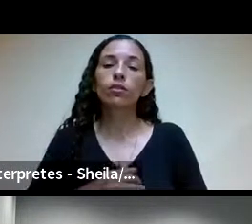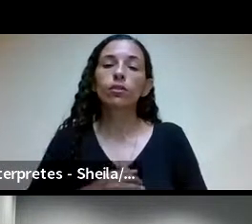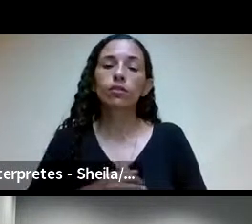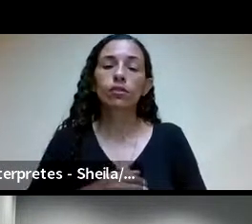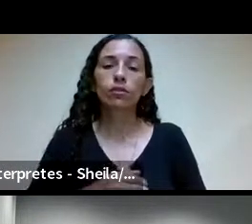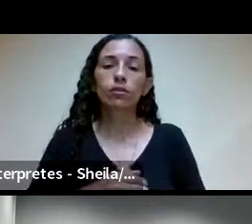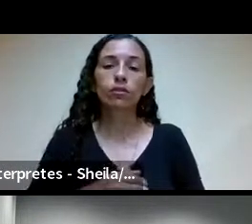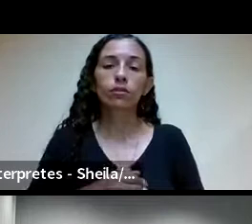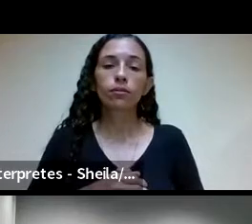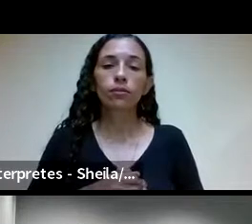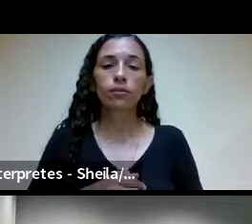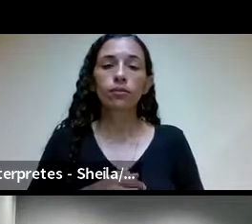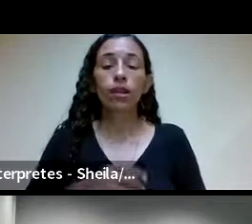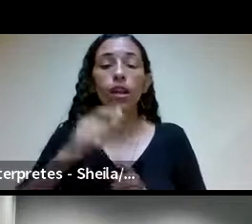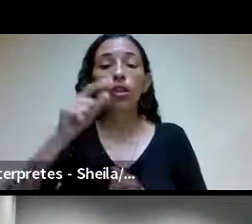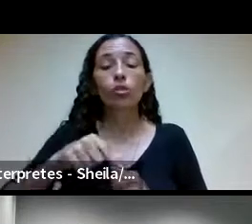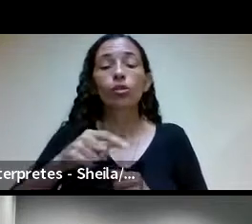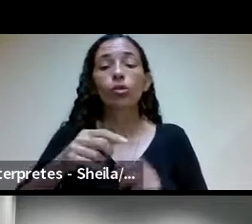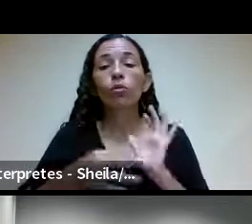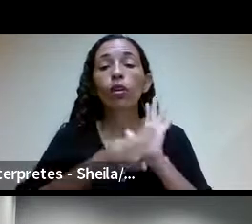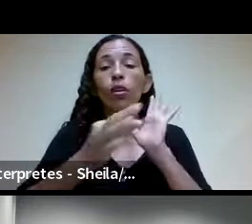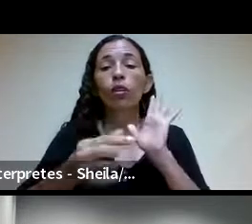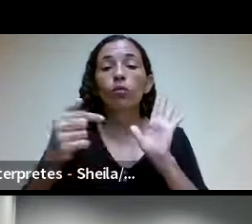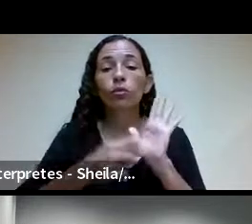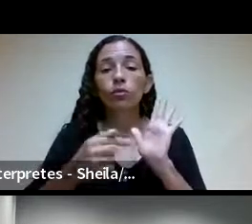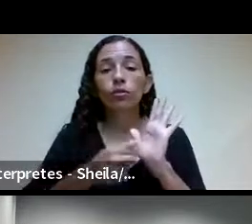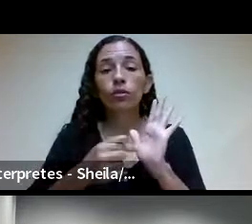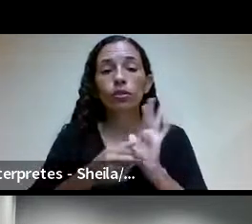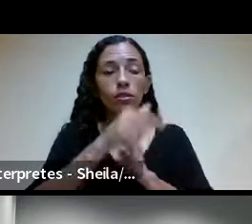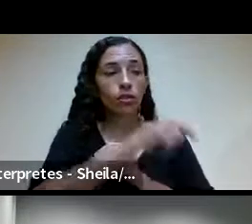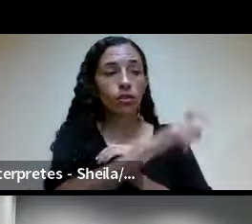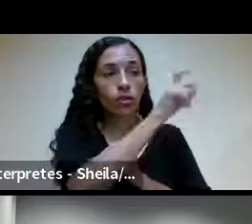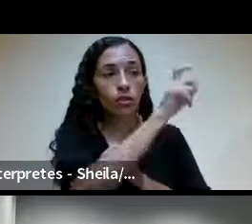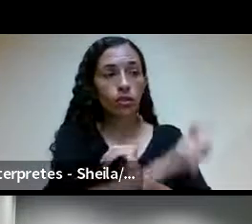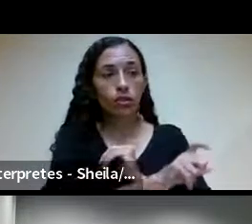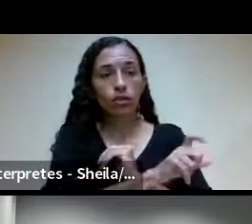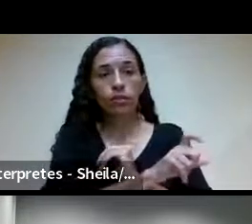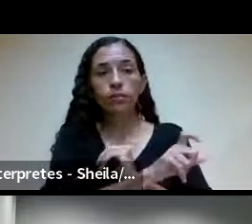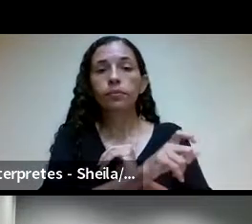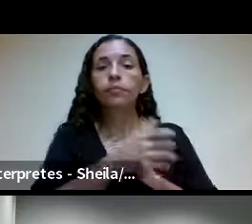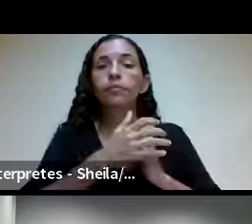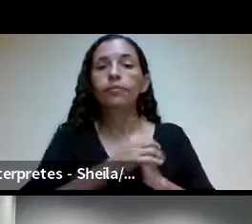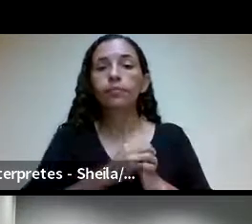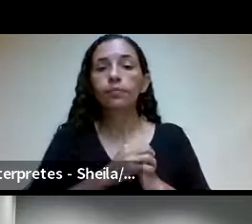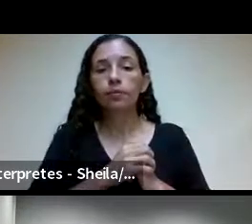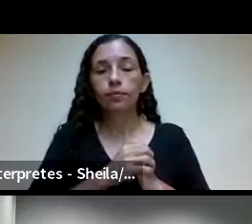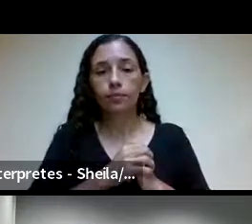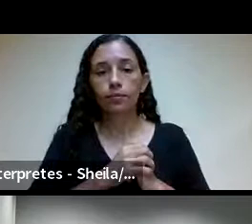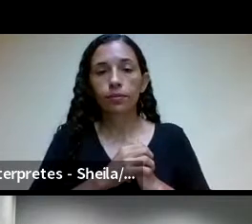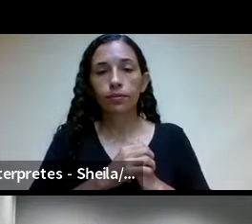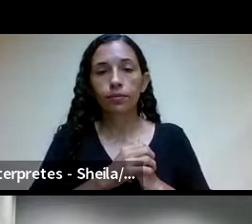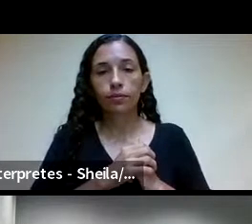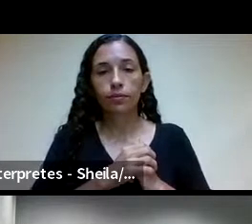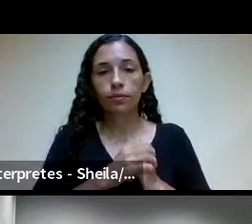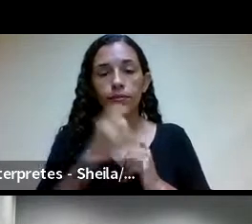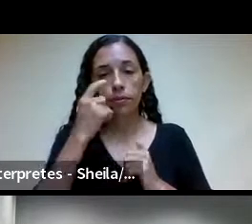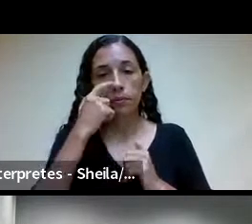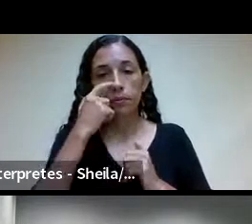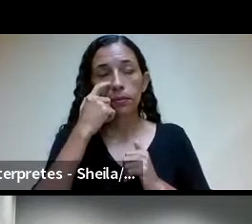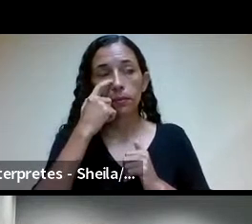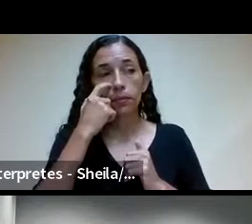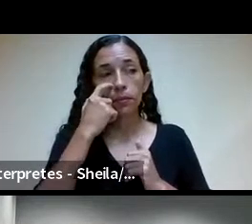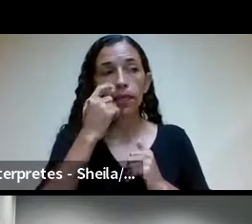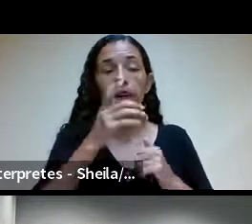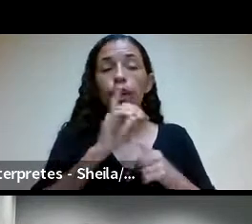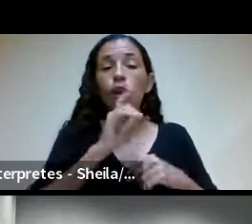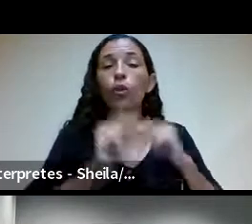060-1452-05-2018-620-0000. Sob o argumento de que esta foi prolatada sem a citação válida da empresa autora. Foi uma ação que tramitou